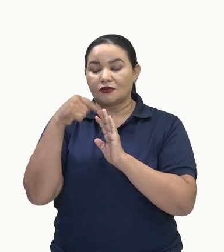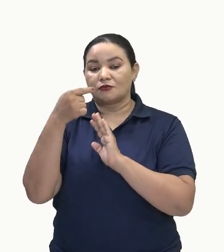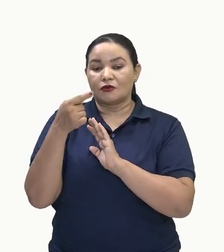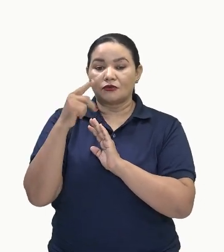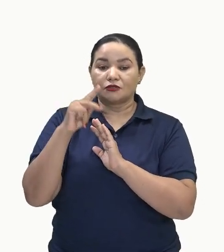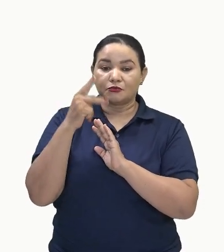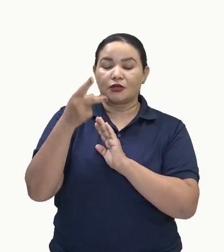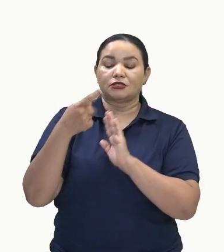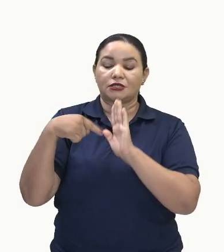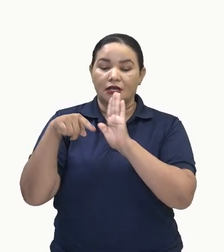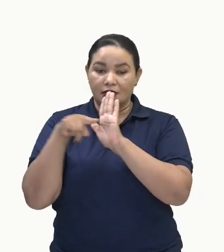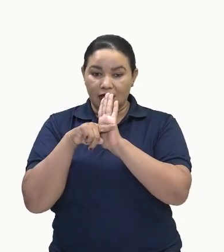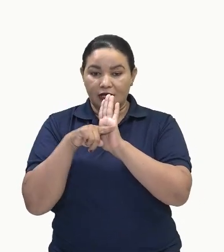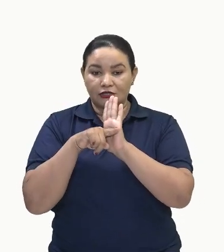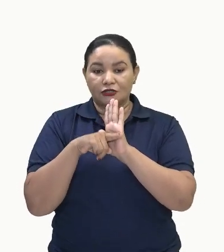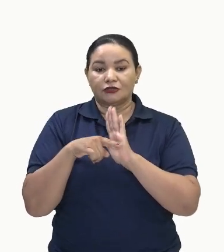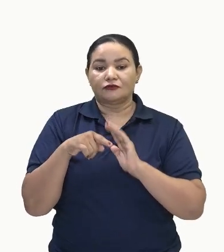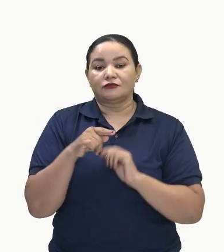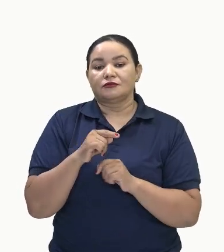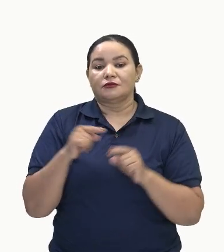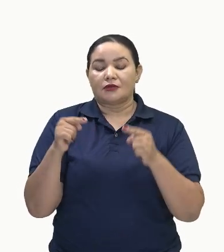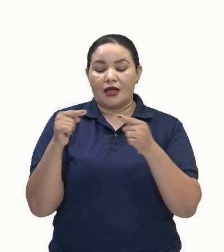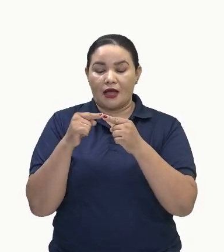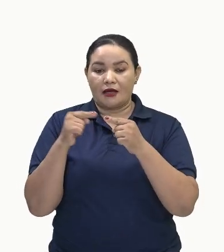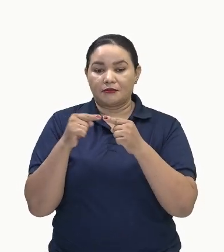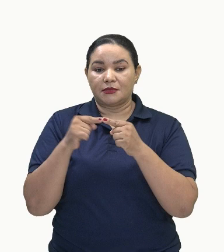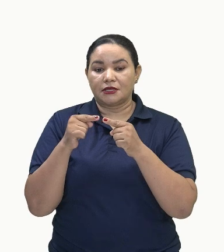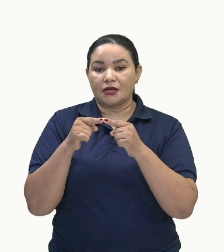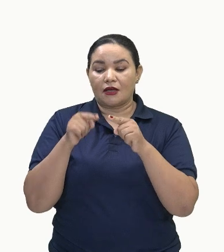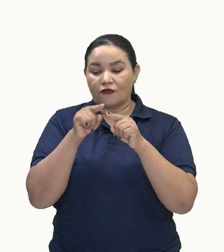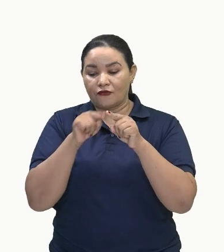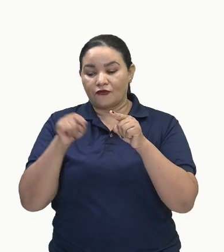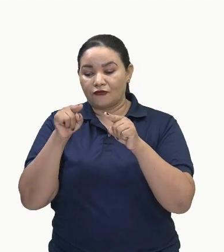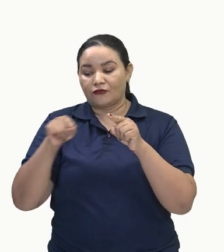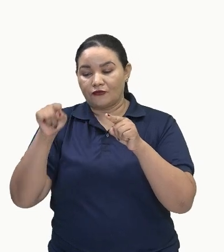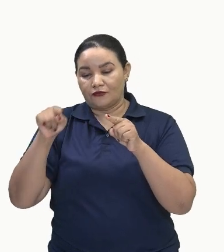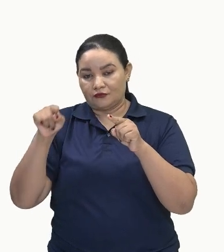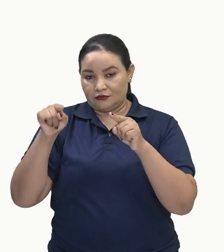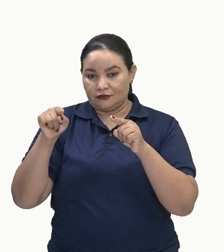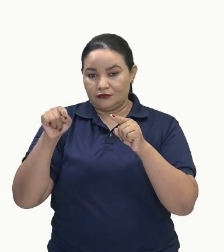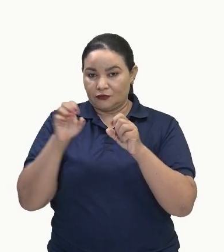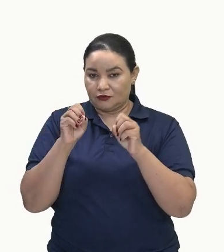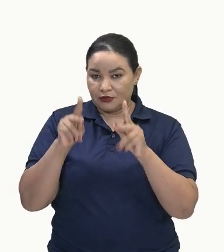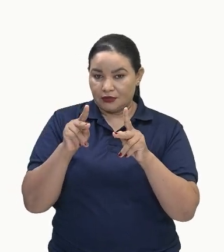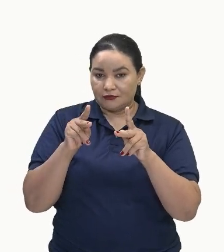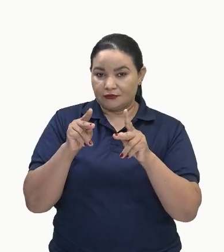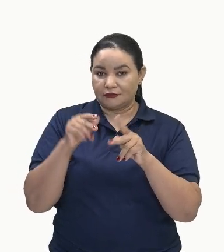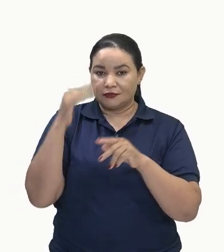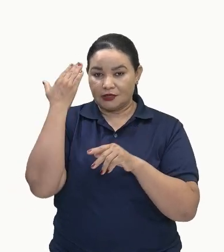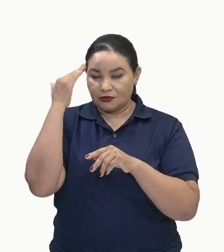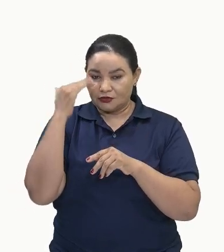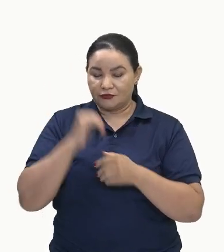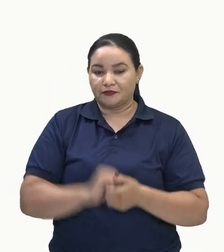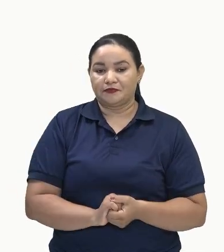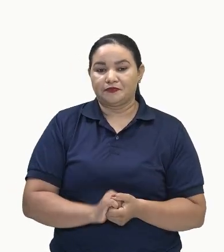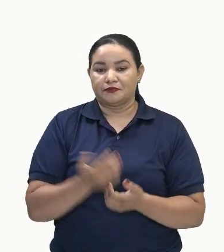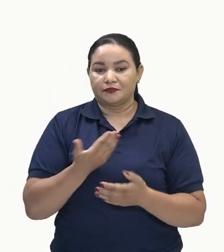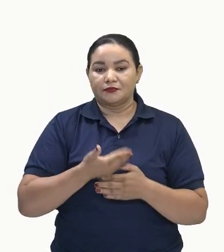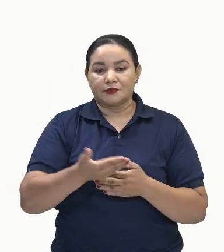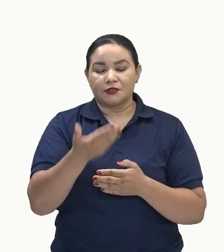negativo, tal qual igual seja a quantidade de casas decimais que compõem o número, certo? Bora continuar